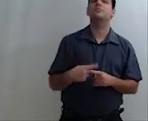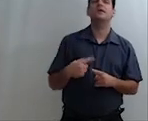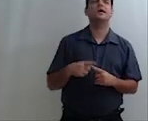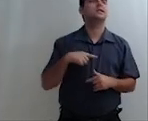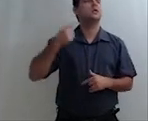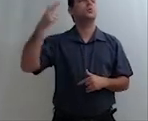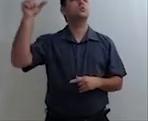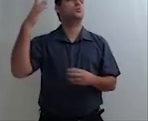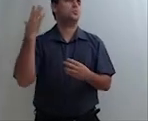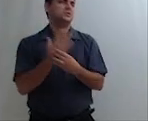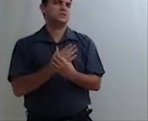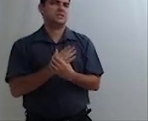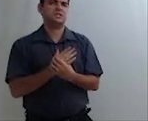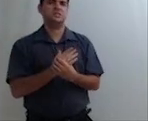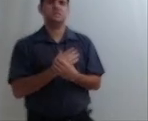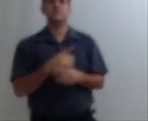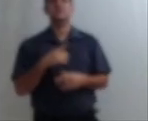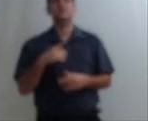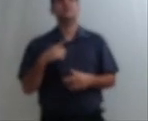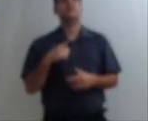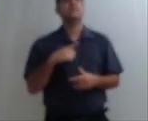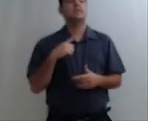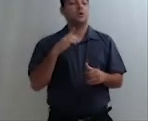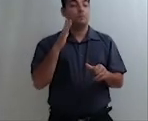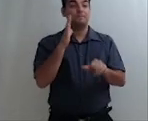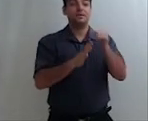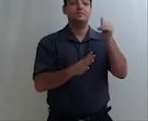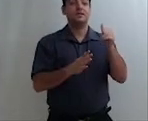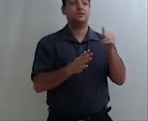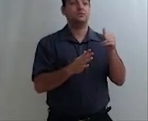processo inclusive foi o processo original